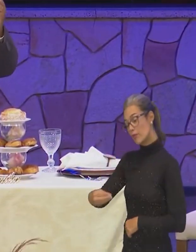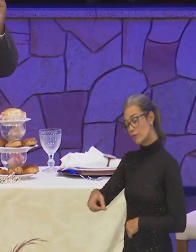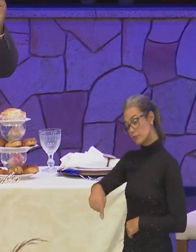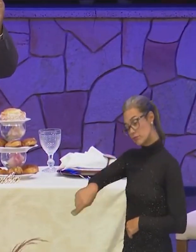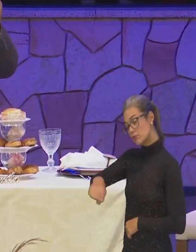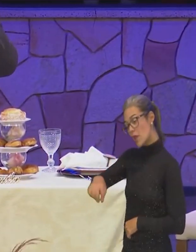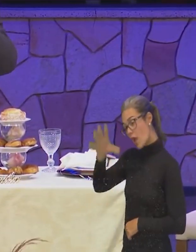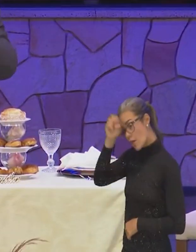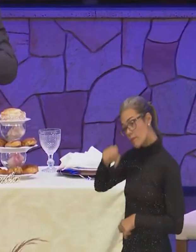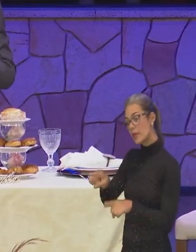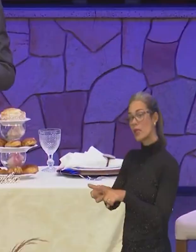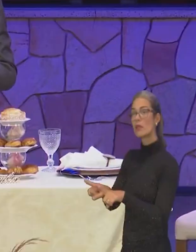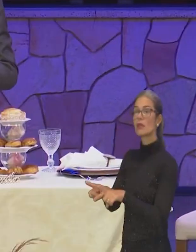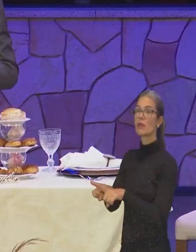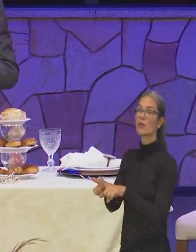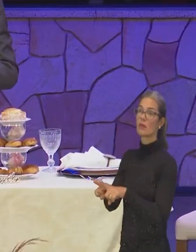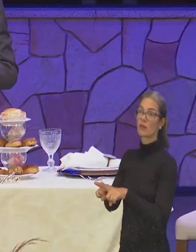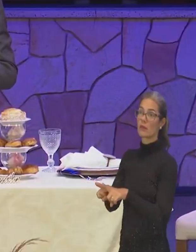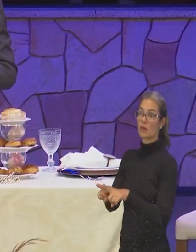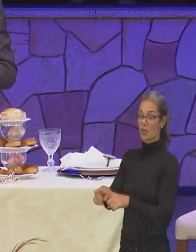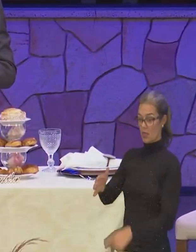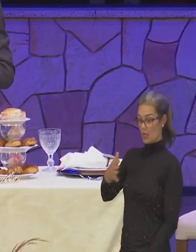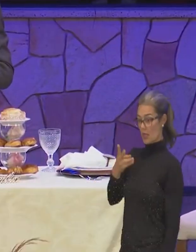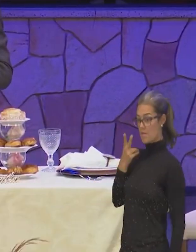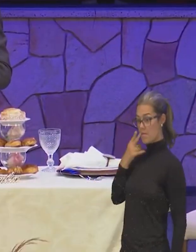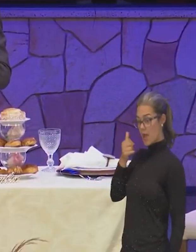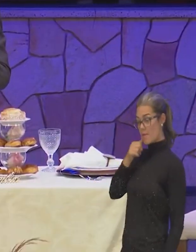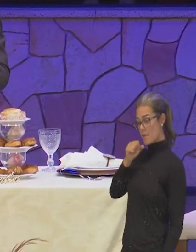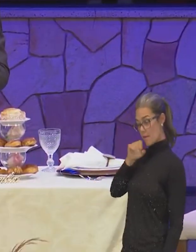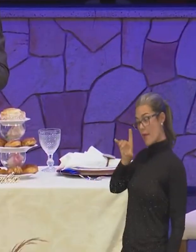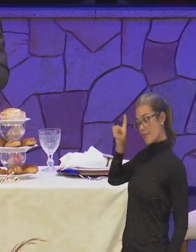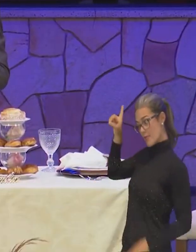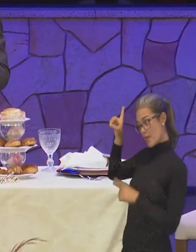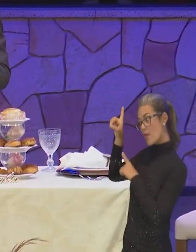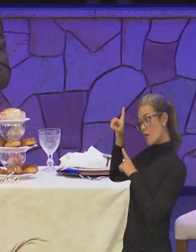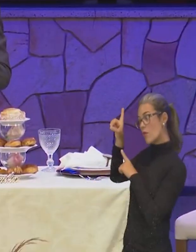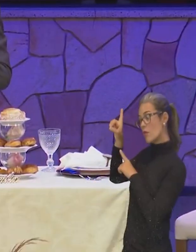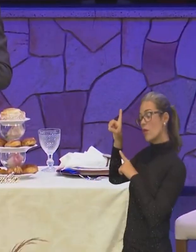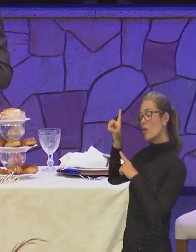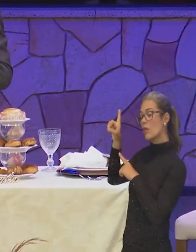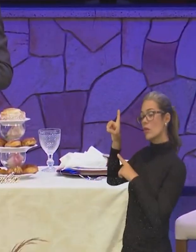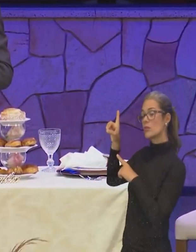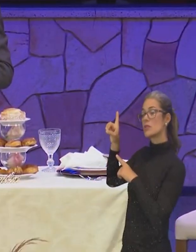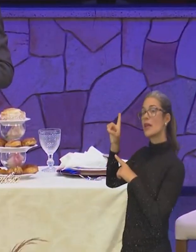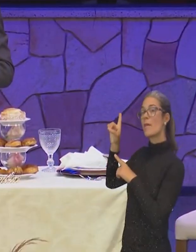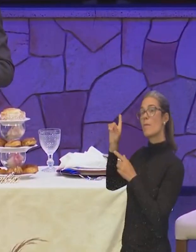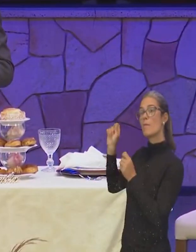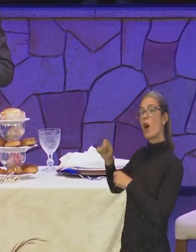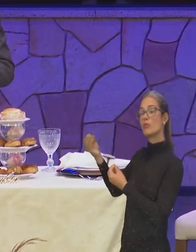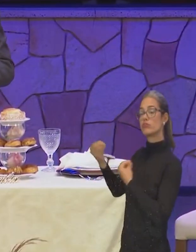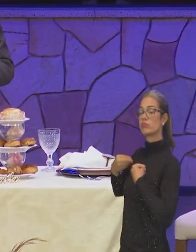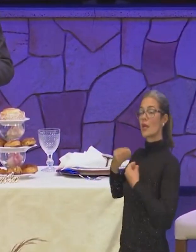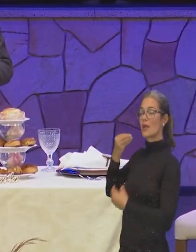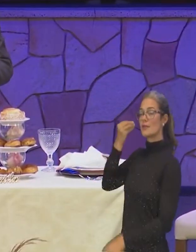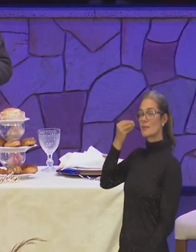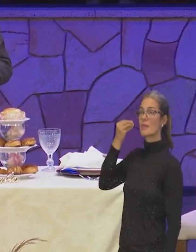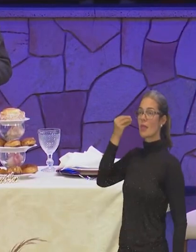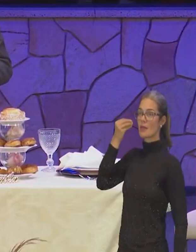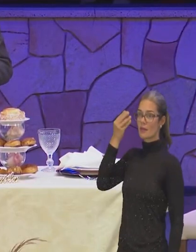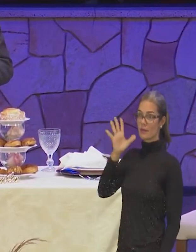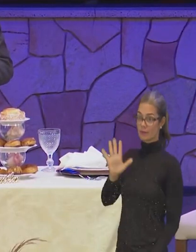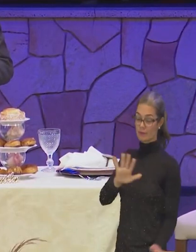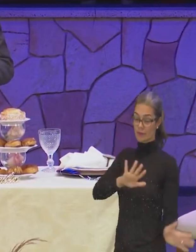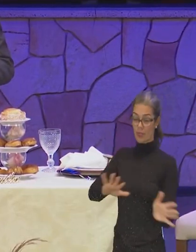que o Deus do Pai deles é um Deus de experiência. O futuro nós não